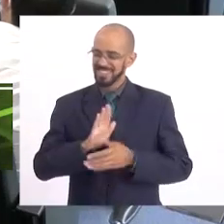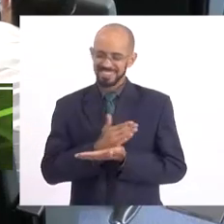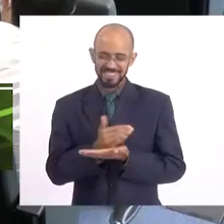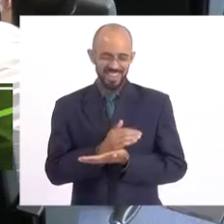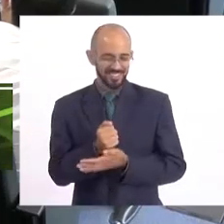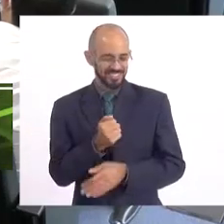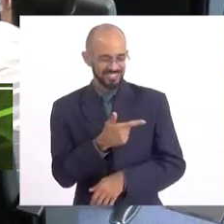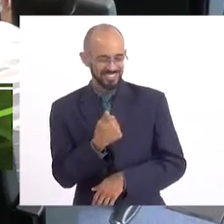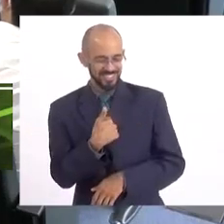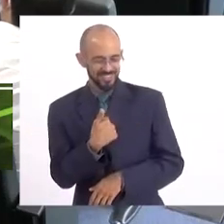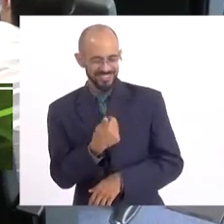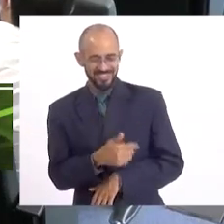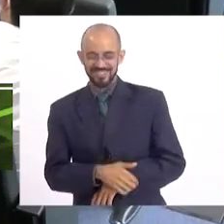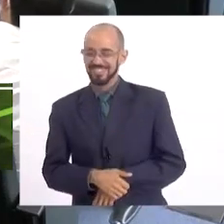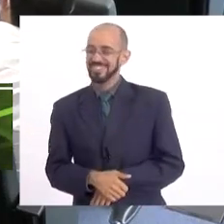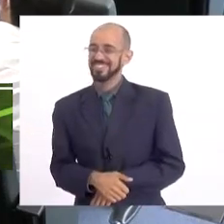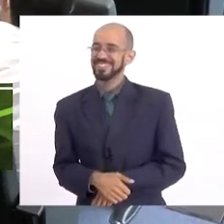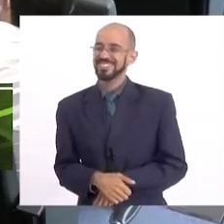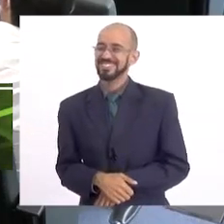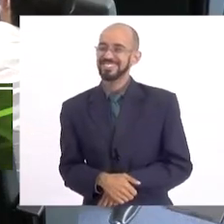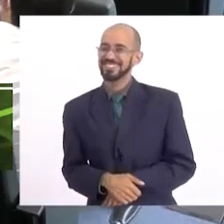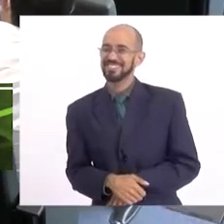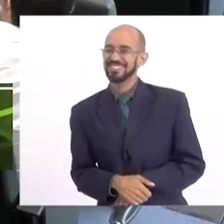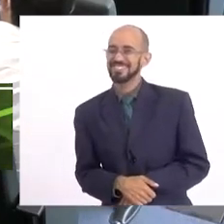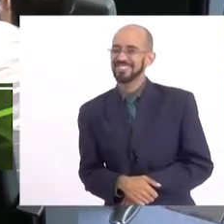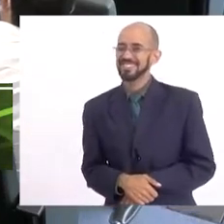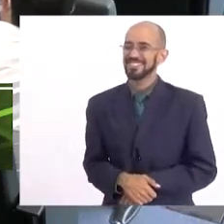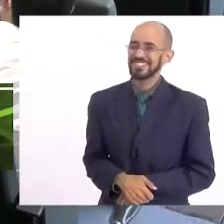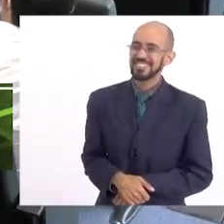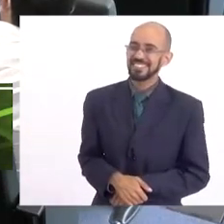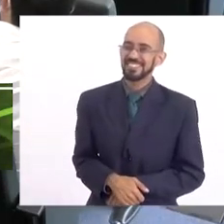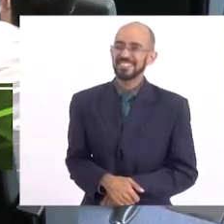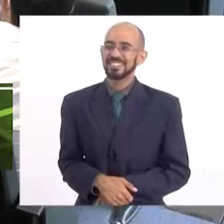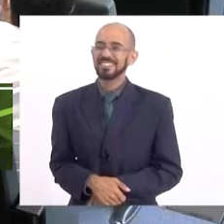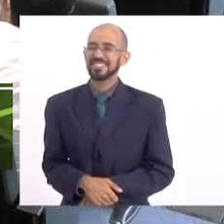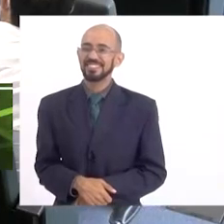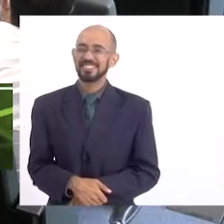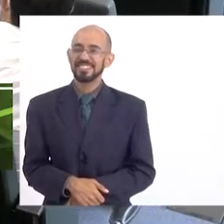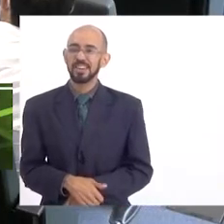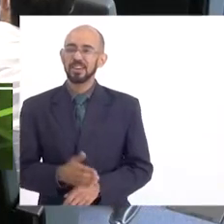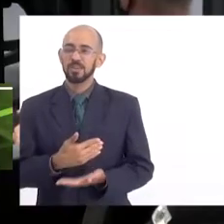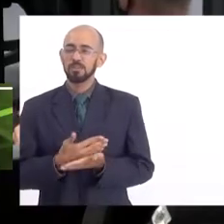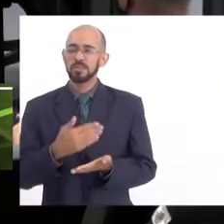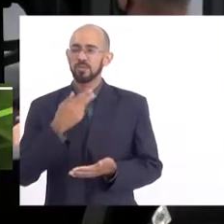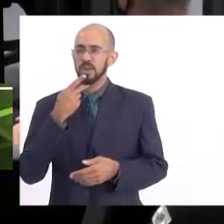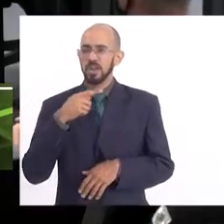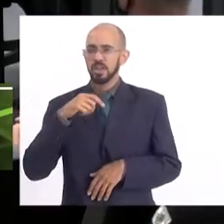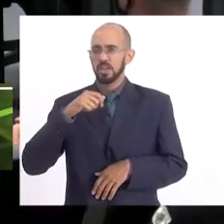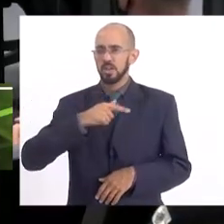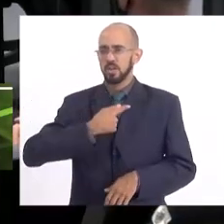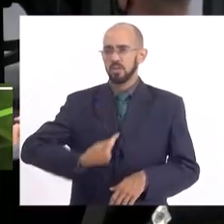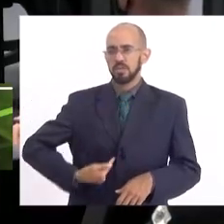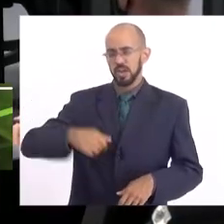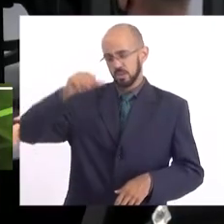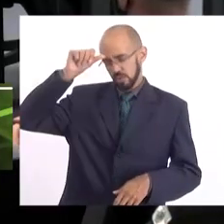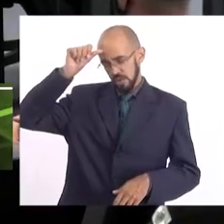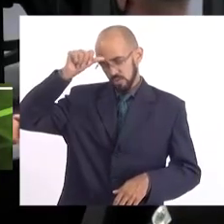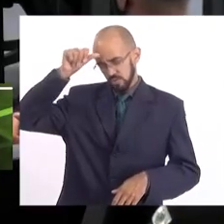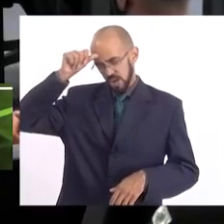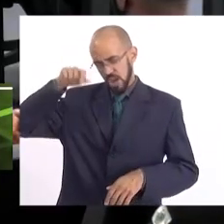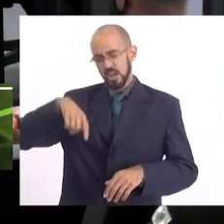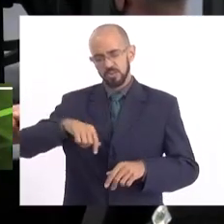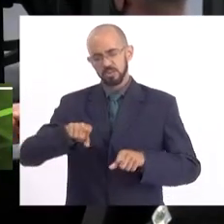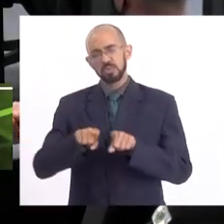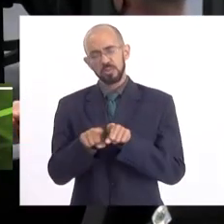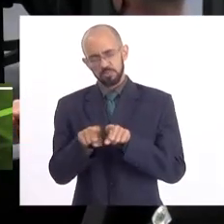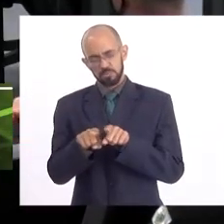porque o Pobel, o Rodrigo. E na inicial eu falei, o governador Cláudio Castro estava completamente envolvido nesse processo. Tá.